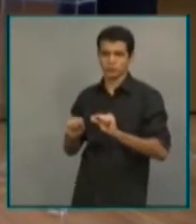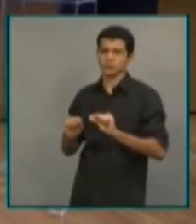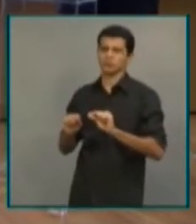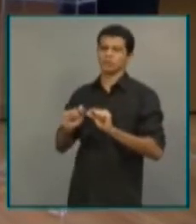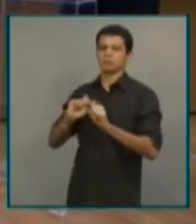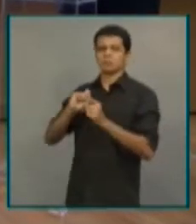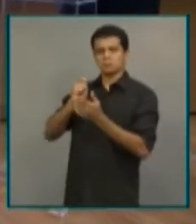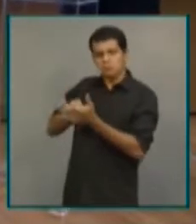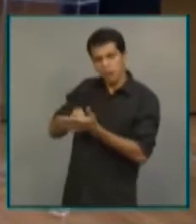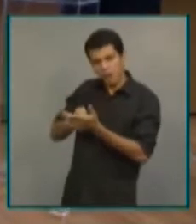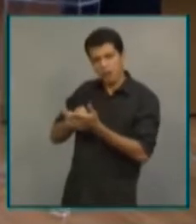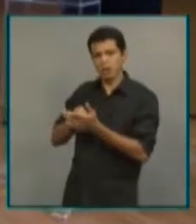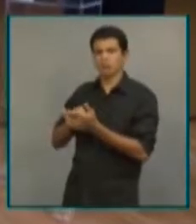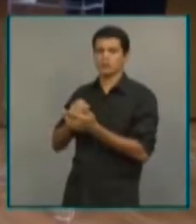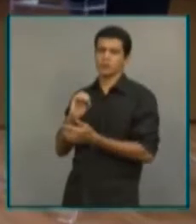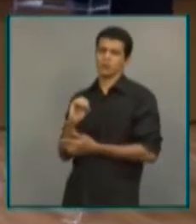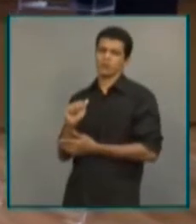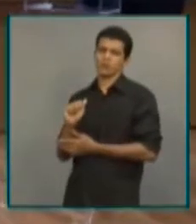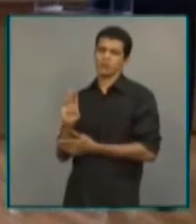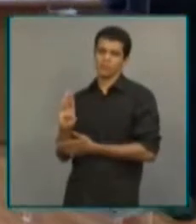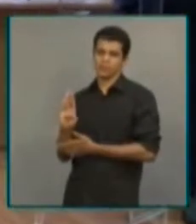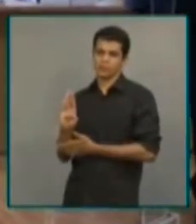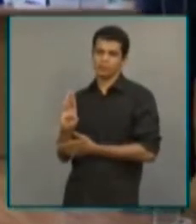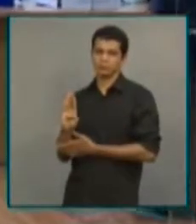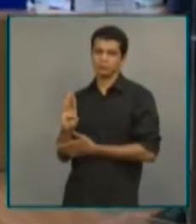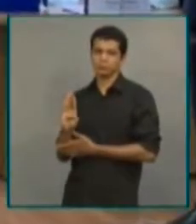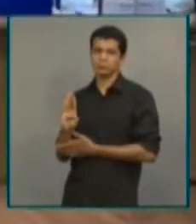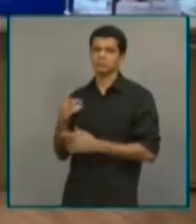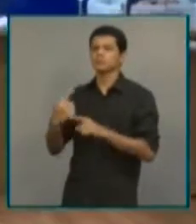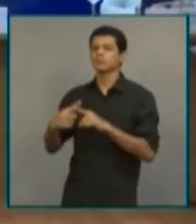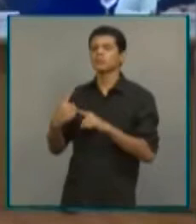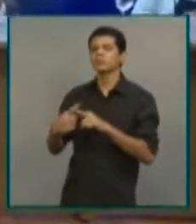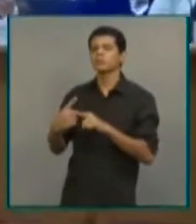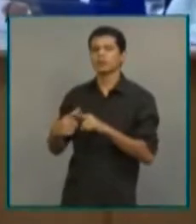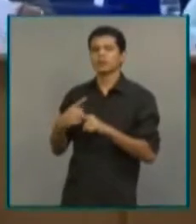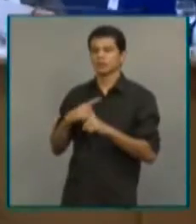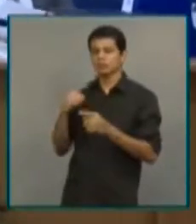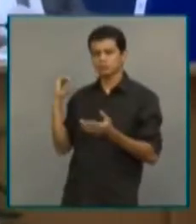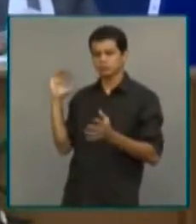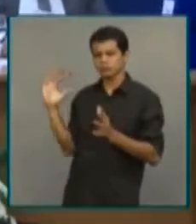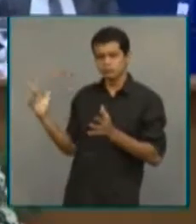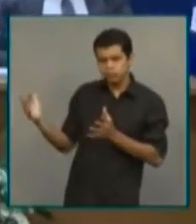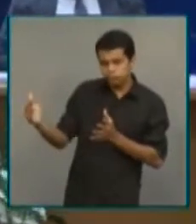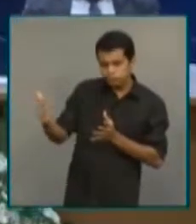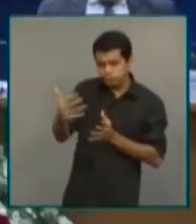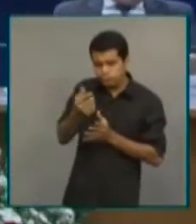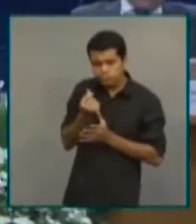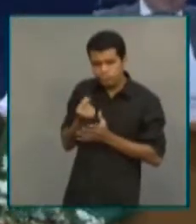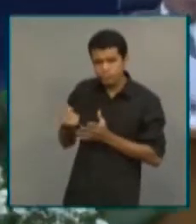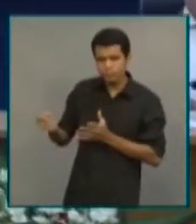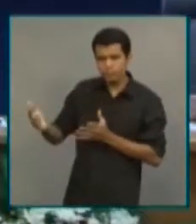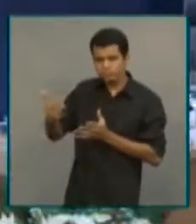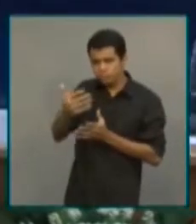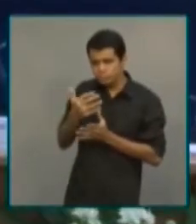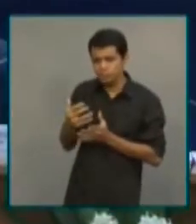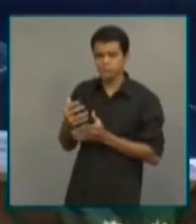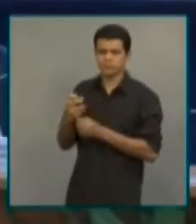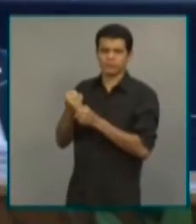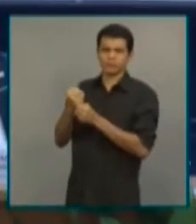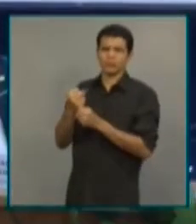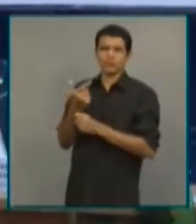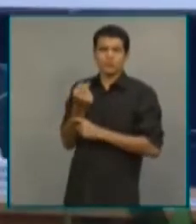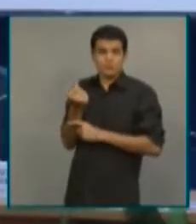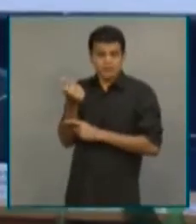aí com dados técnicos. A arrecadação de 2016 foi 20% maior do que a